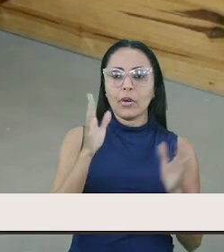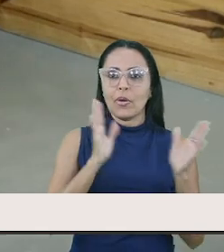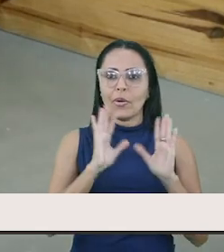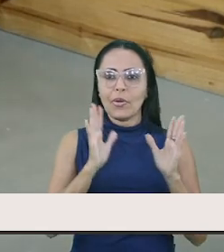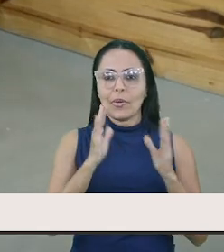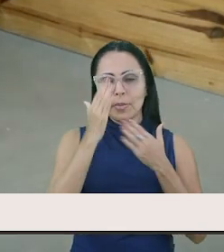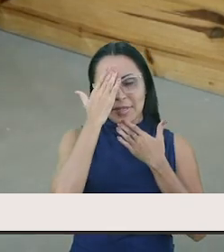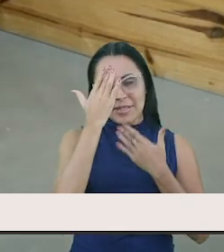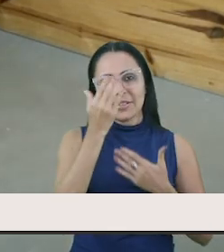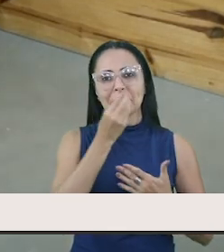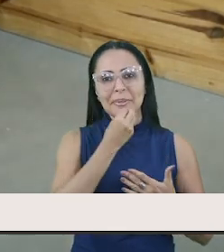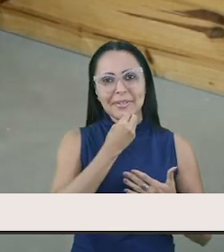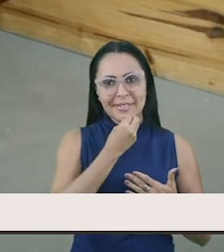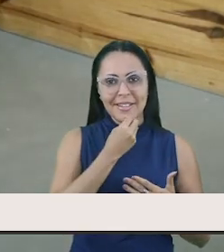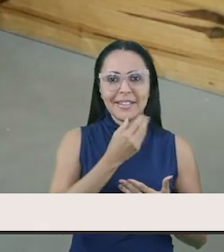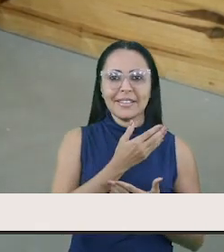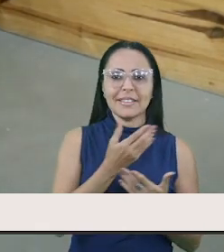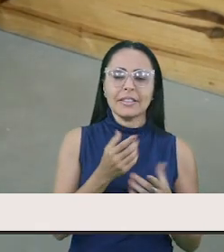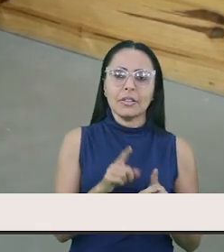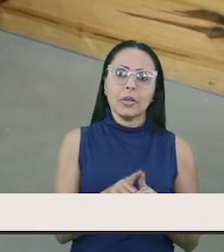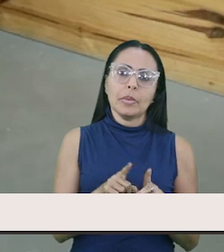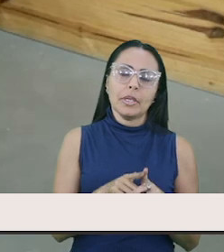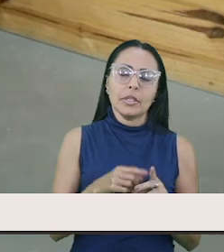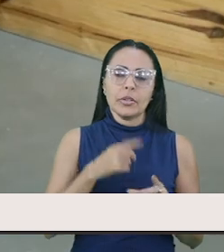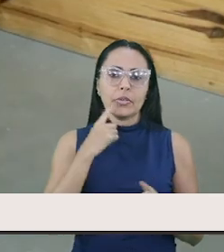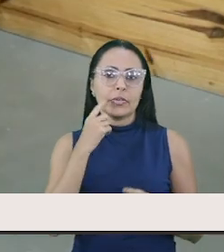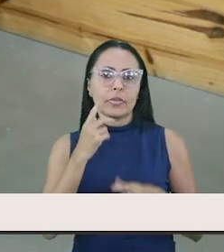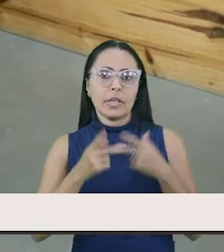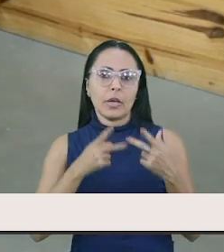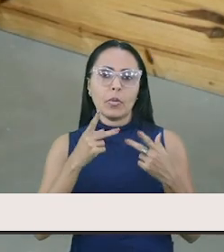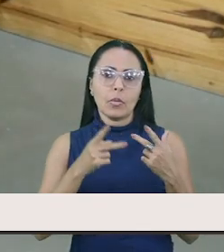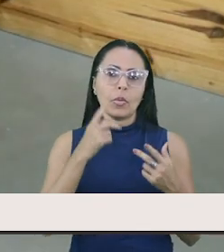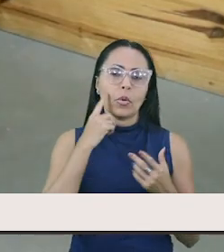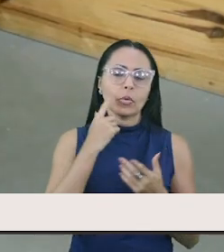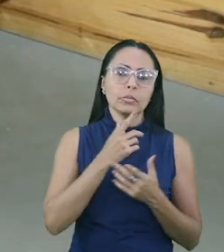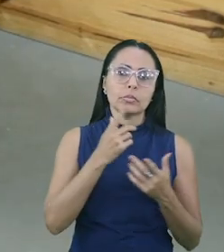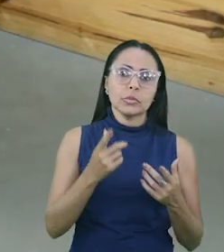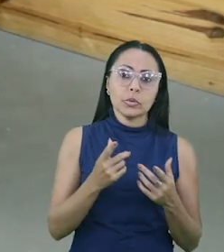pela oportunidade de falar um pouco sobre a serigrafia.